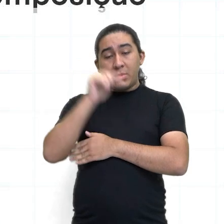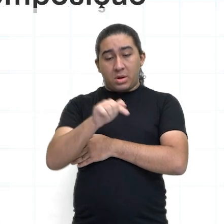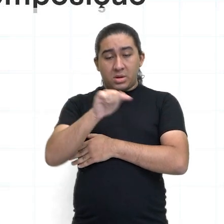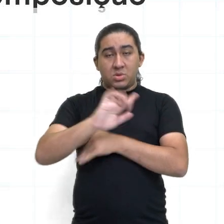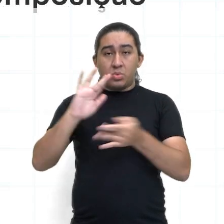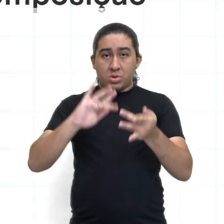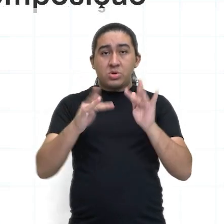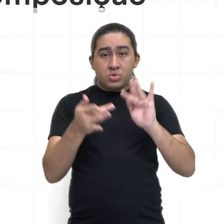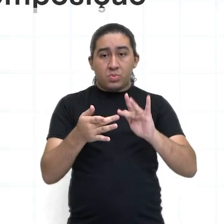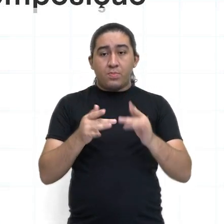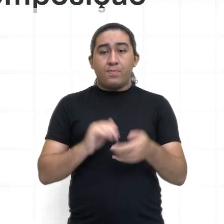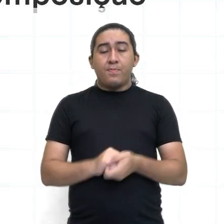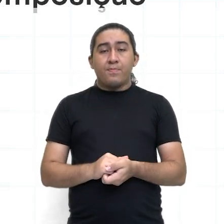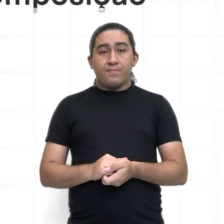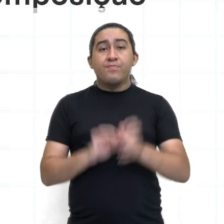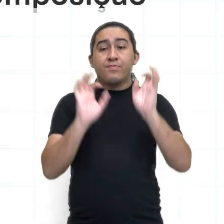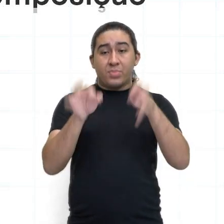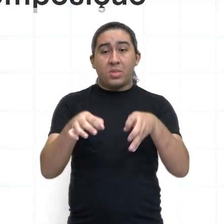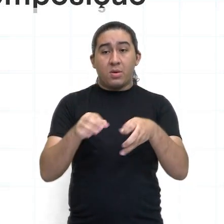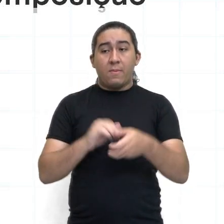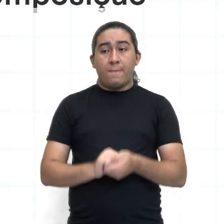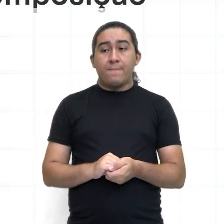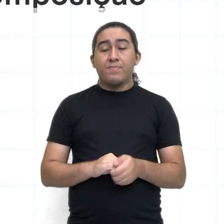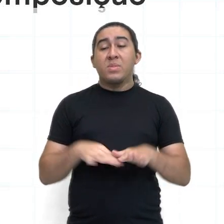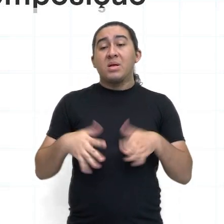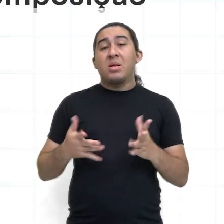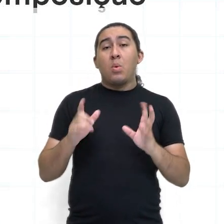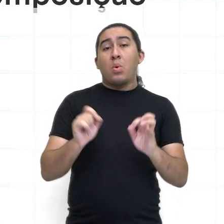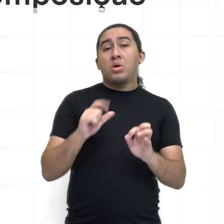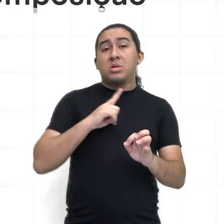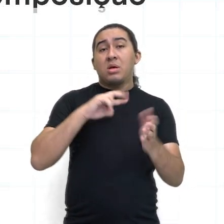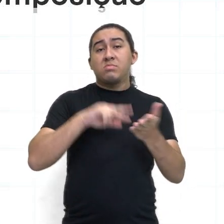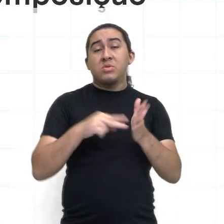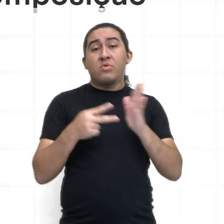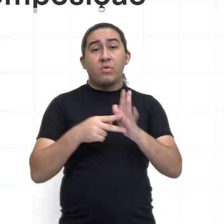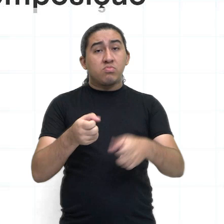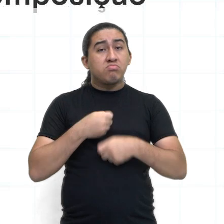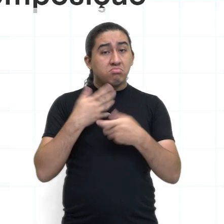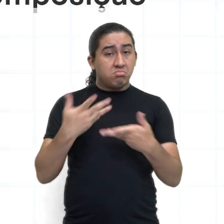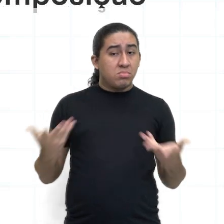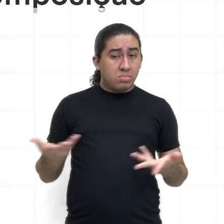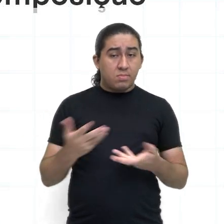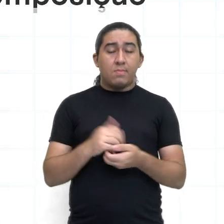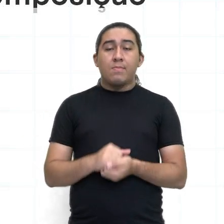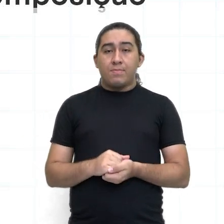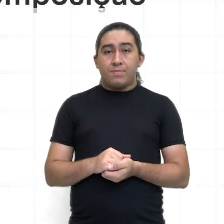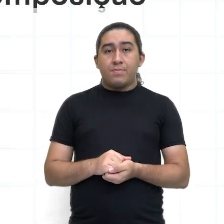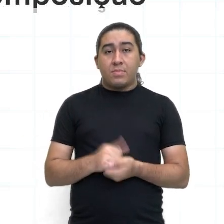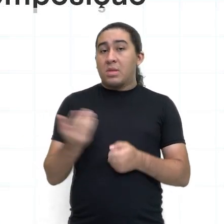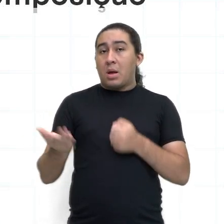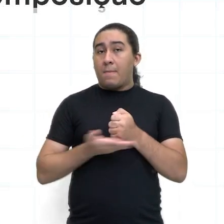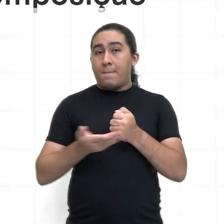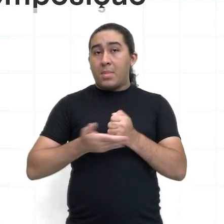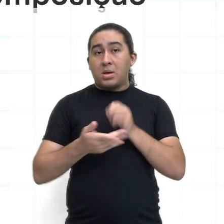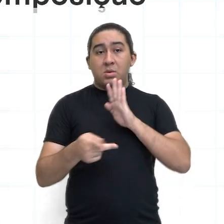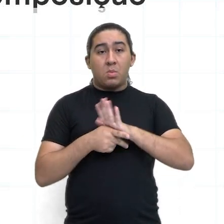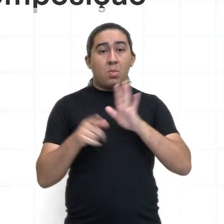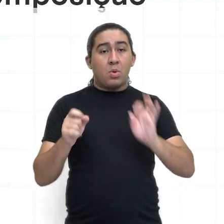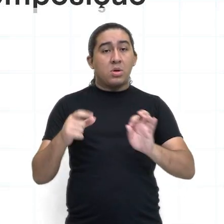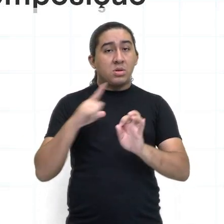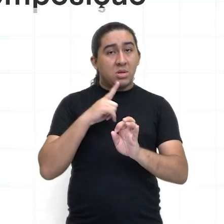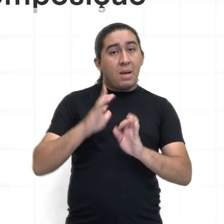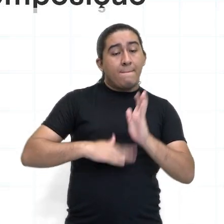composição majoritariamente geométrica, certo? Então, o que ele quer dizer? Que na sua